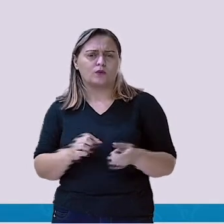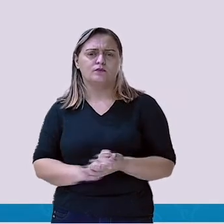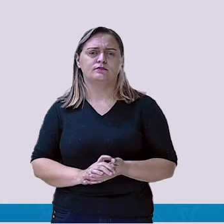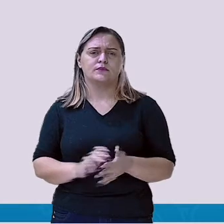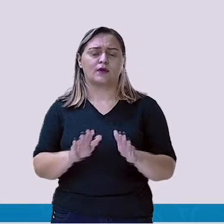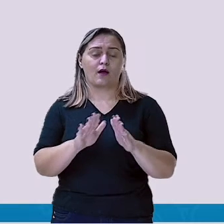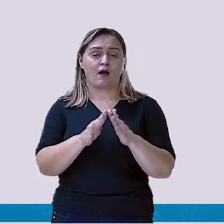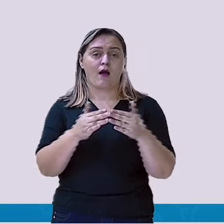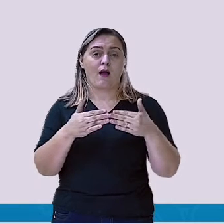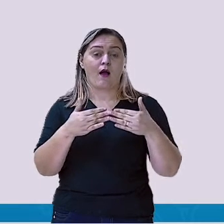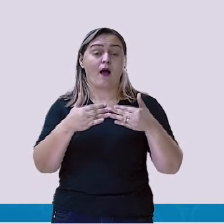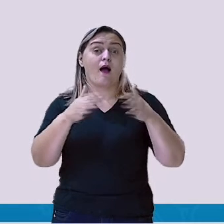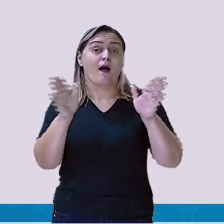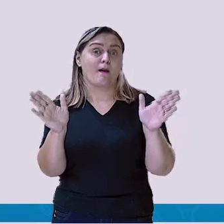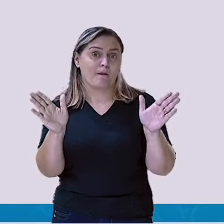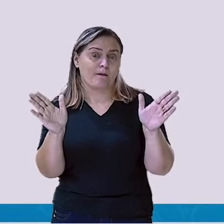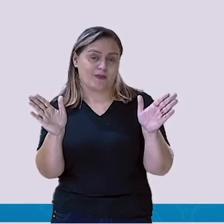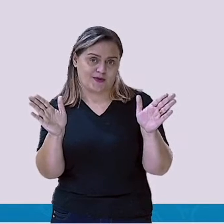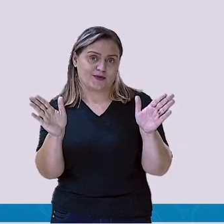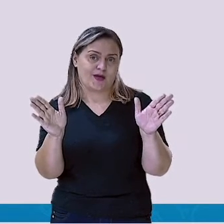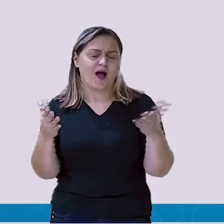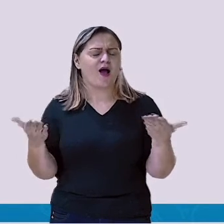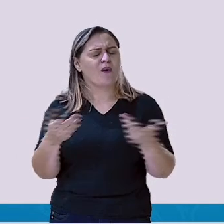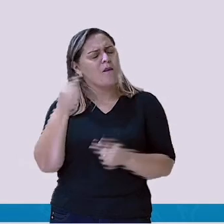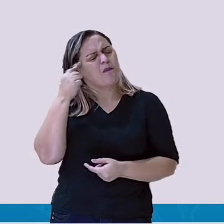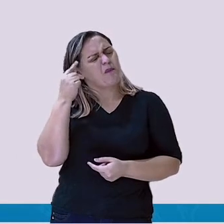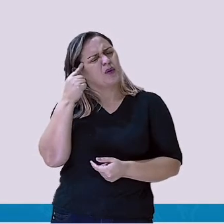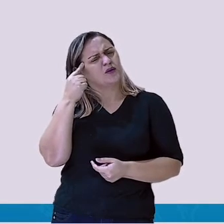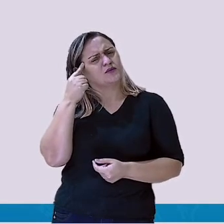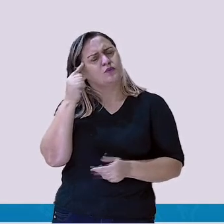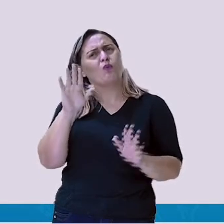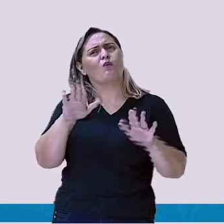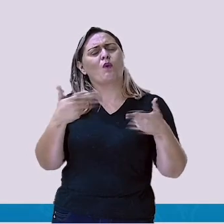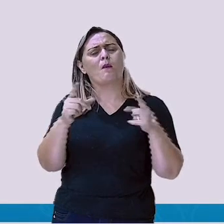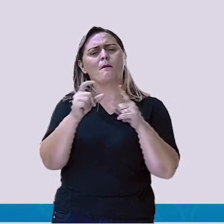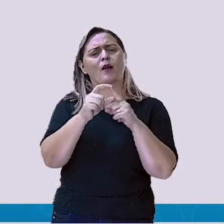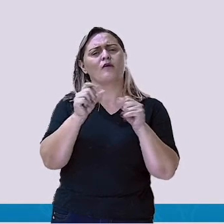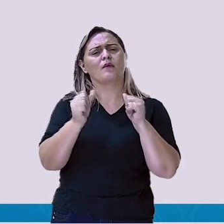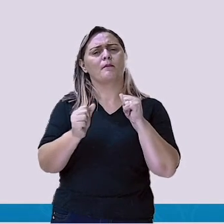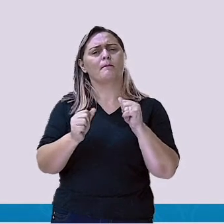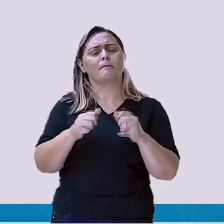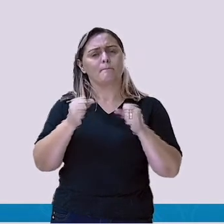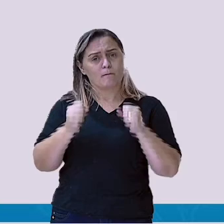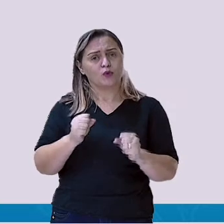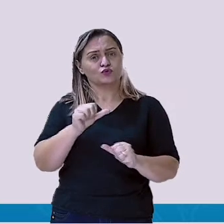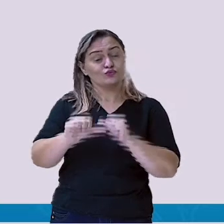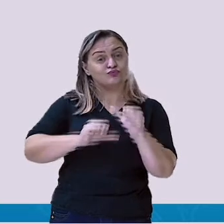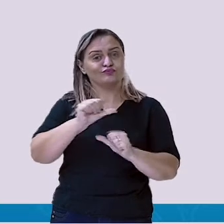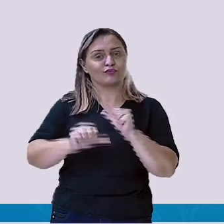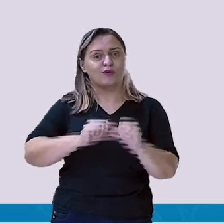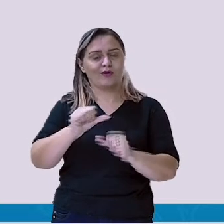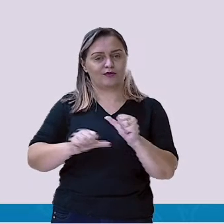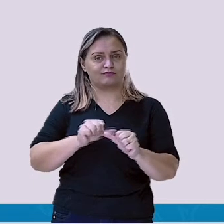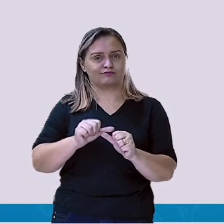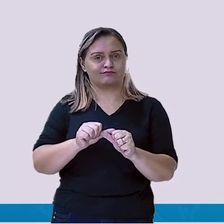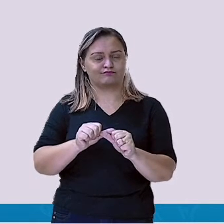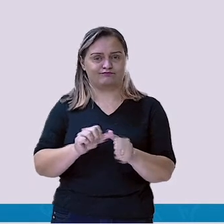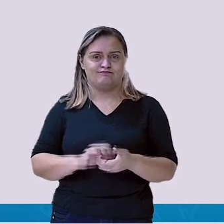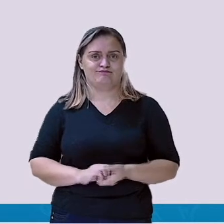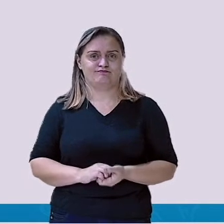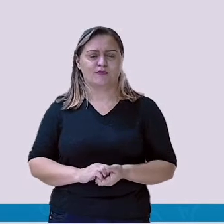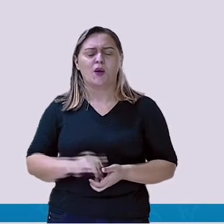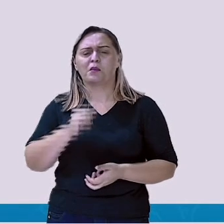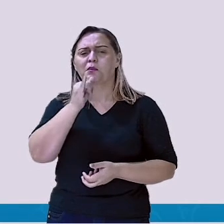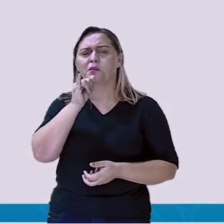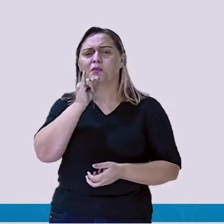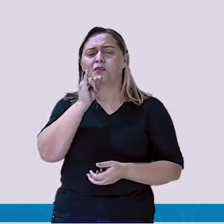uma coisa oposta da outra, mas sem perder o sentido? O cesto está cheio de frutas.